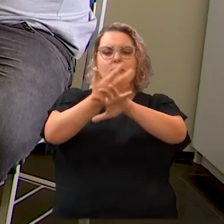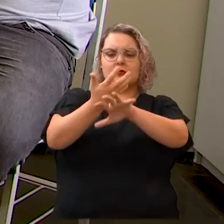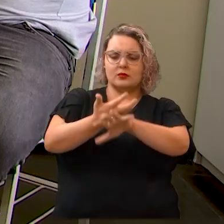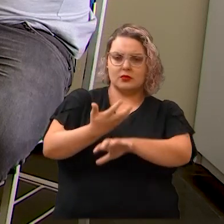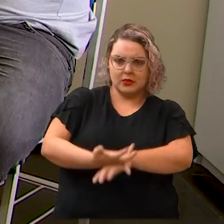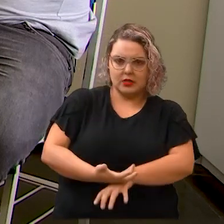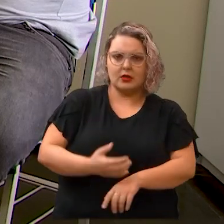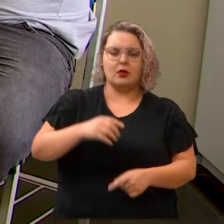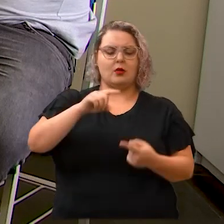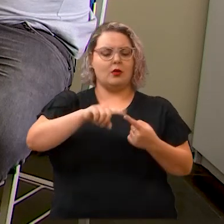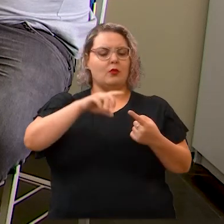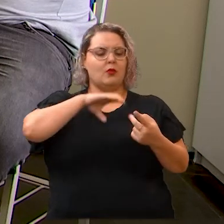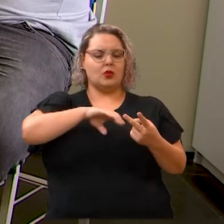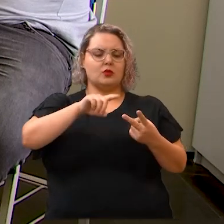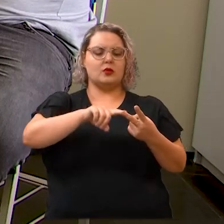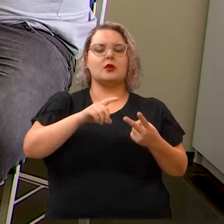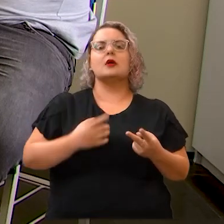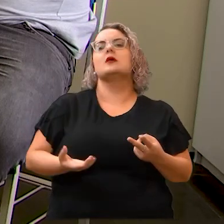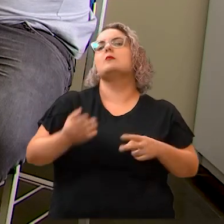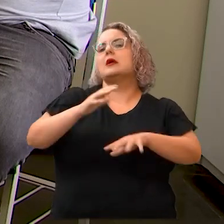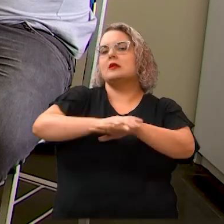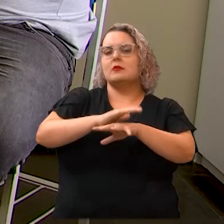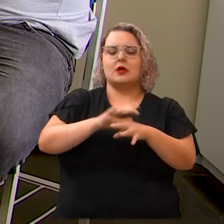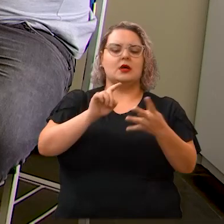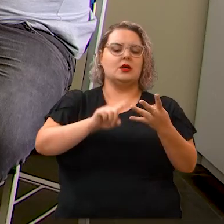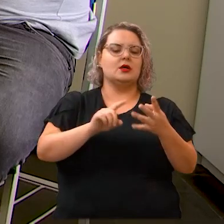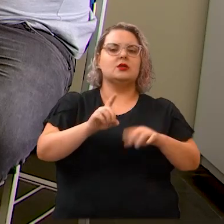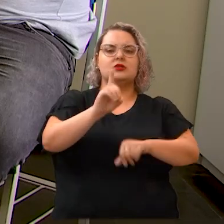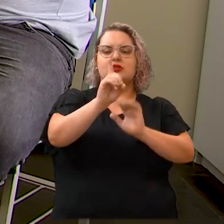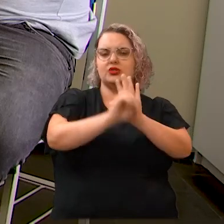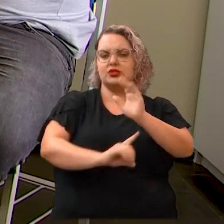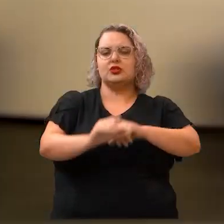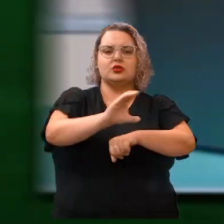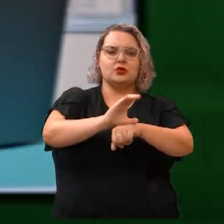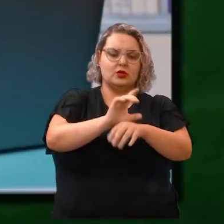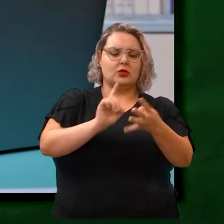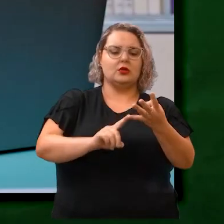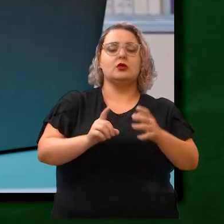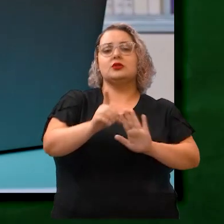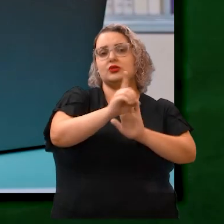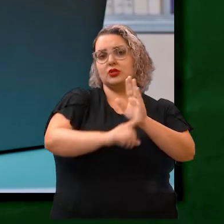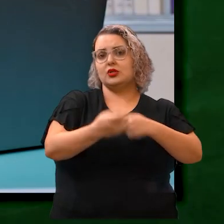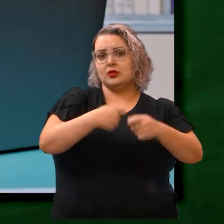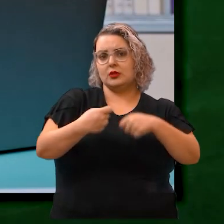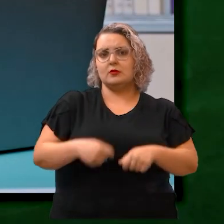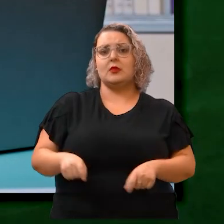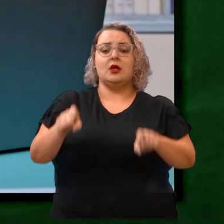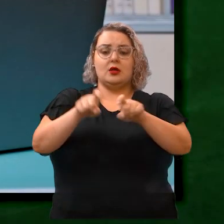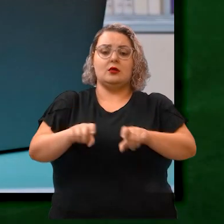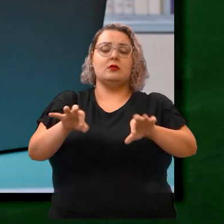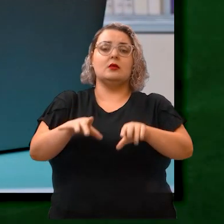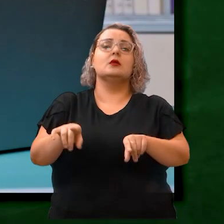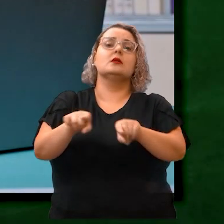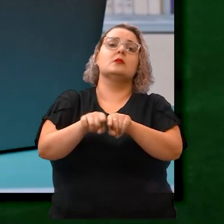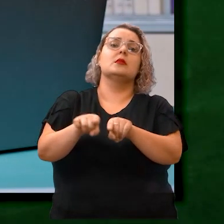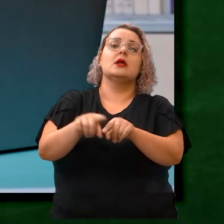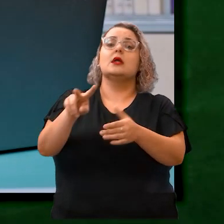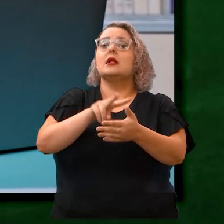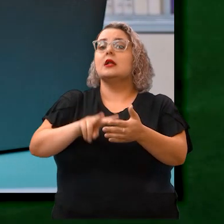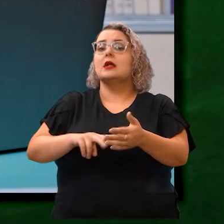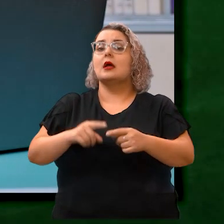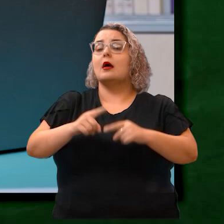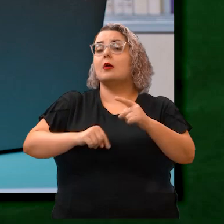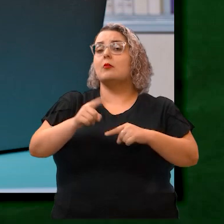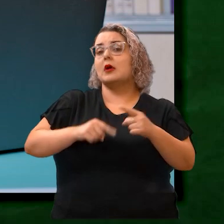que eu falei português matemática direito constitucional direito administrativo e Informática vem a matéria técnica do